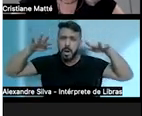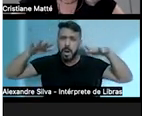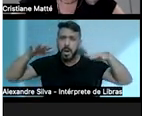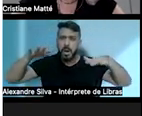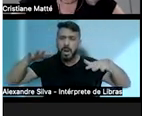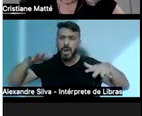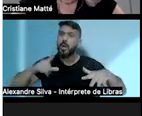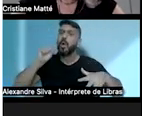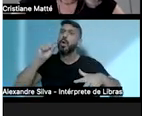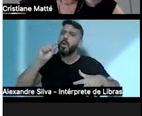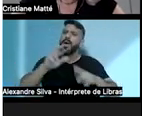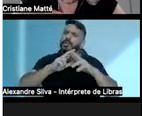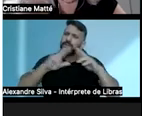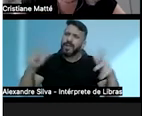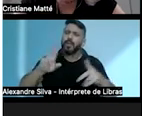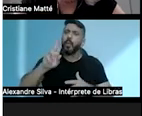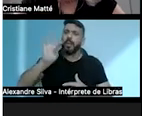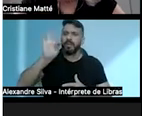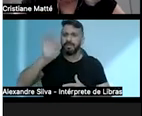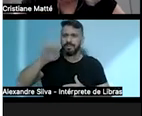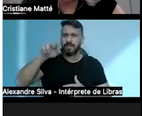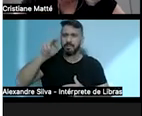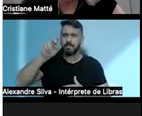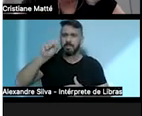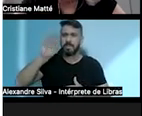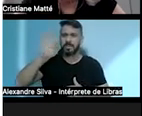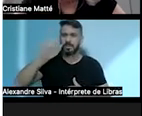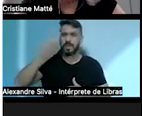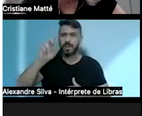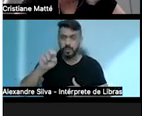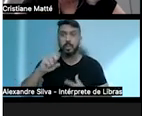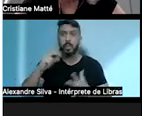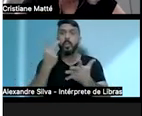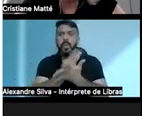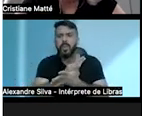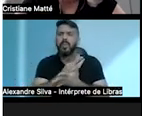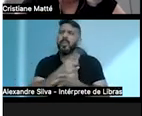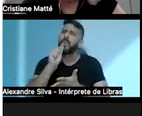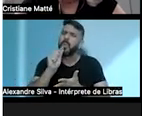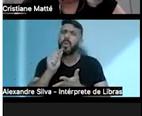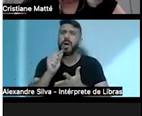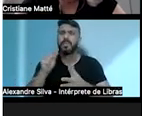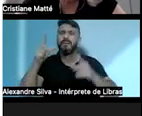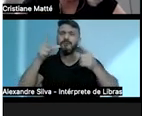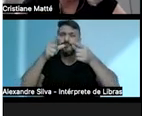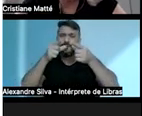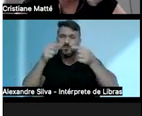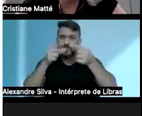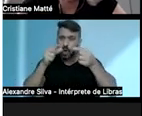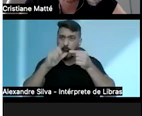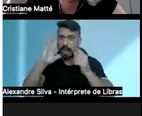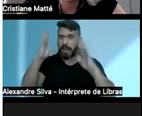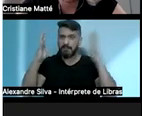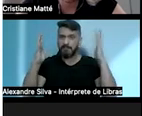tempestade de neve que ela é um pouco diferente, porque ela acaba ficando com as folhas das árvores como se